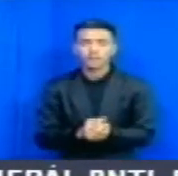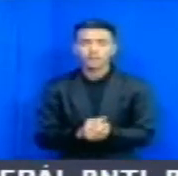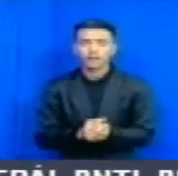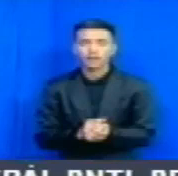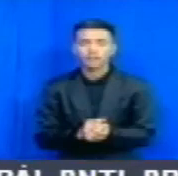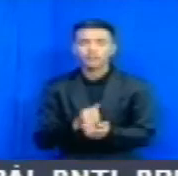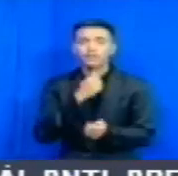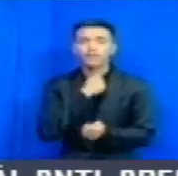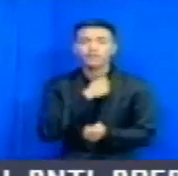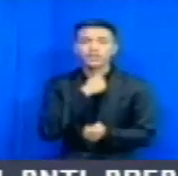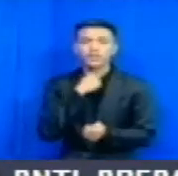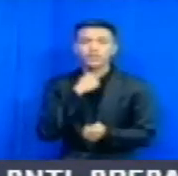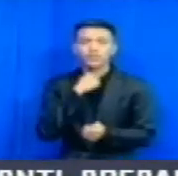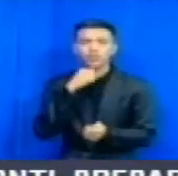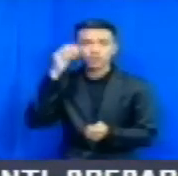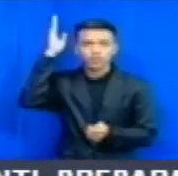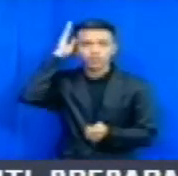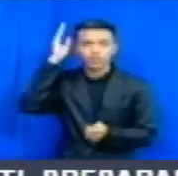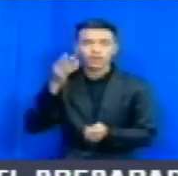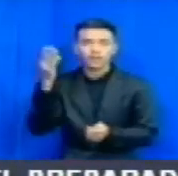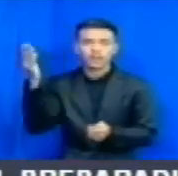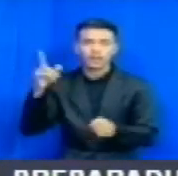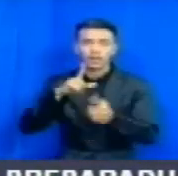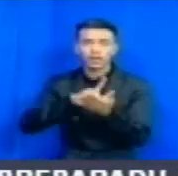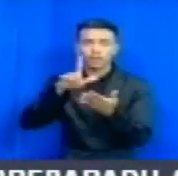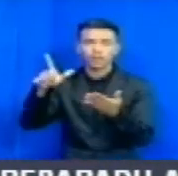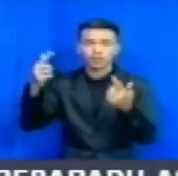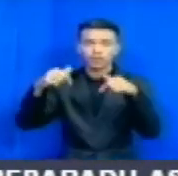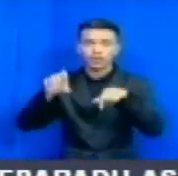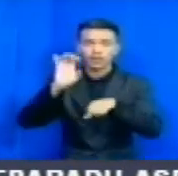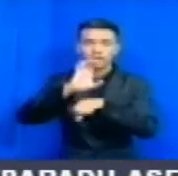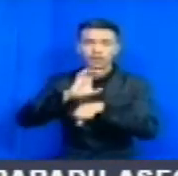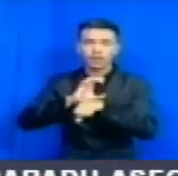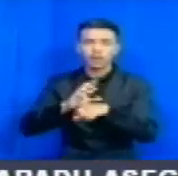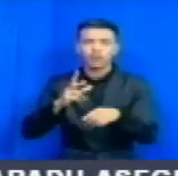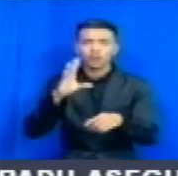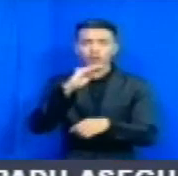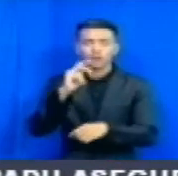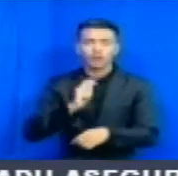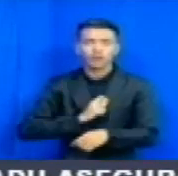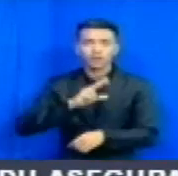eminência. E aeroporto, mais catedral, nomos e a tacitor.